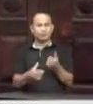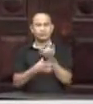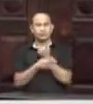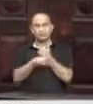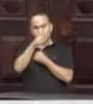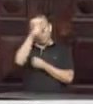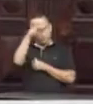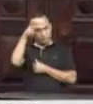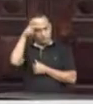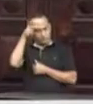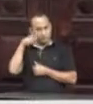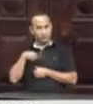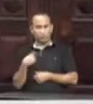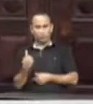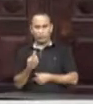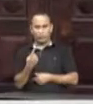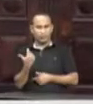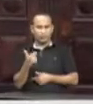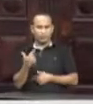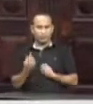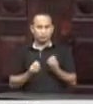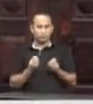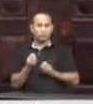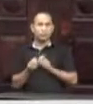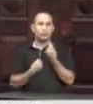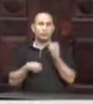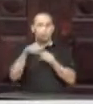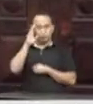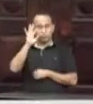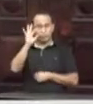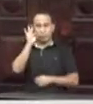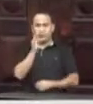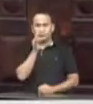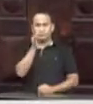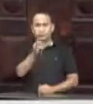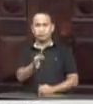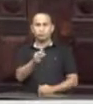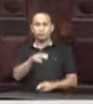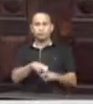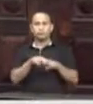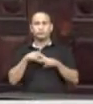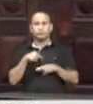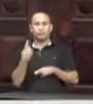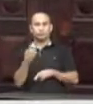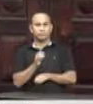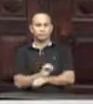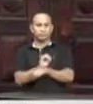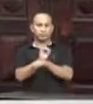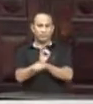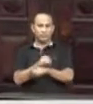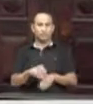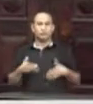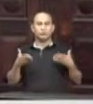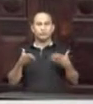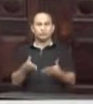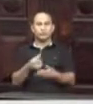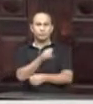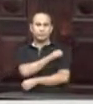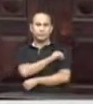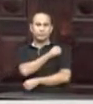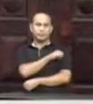pública, nós não temos condições de sonhar com o futuro para o nosso Estado. Hoje o Rio de Janeiro